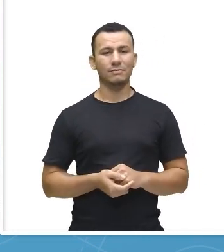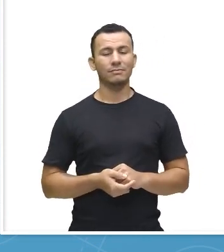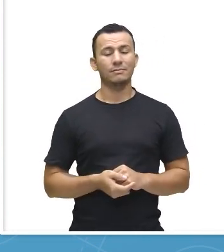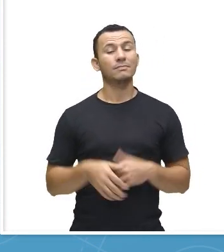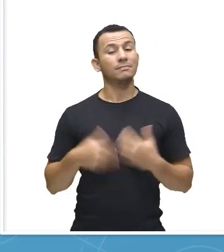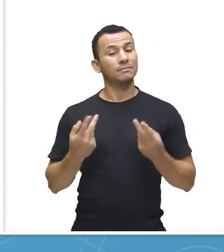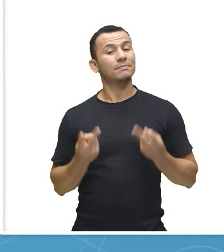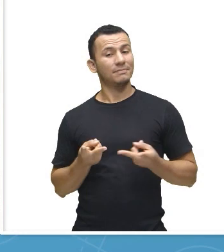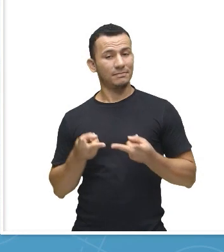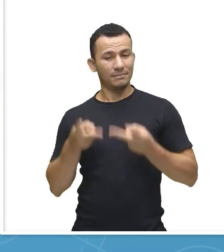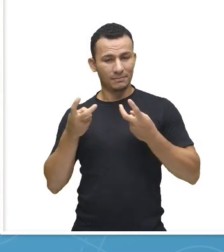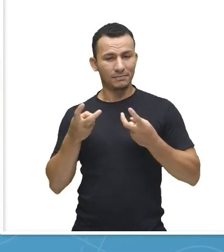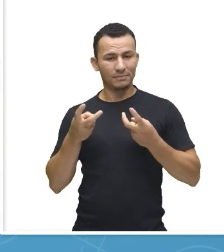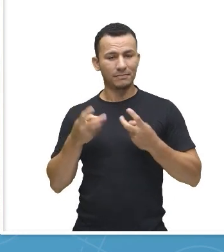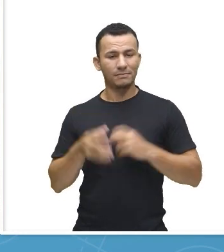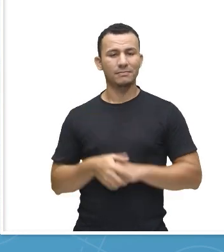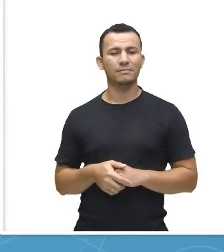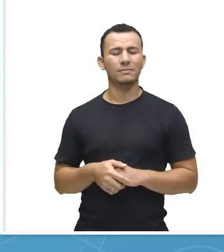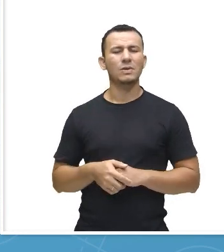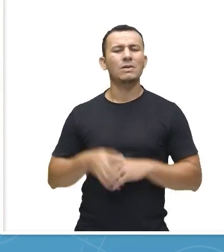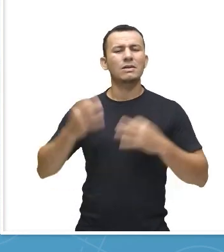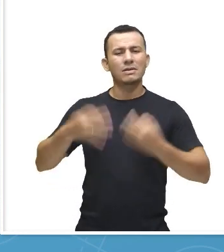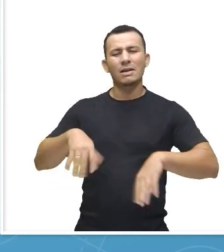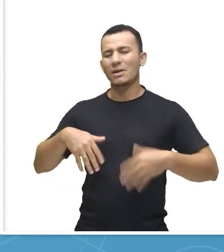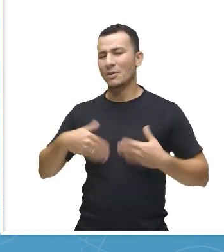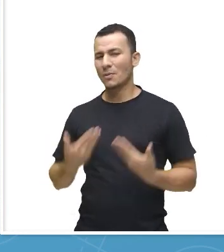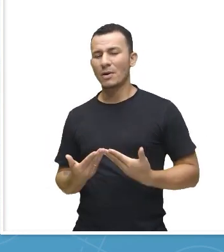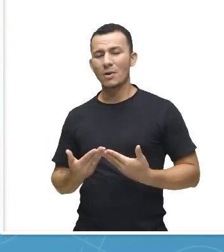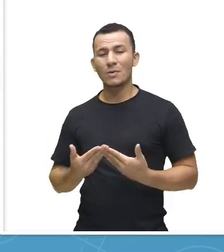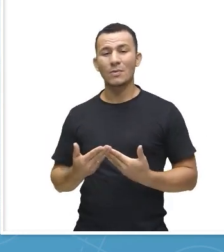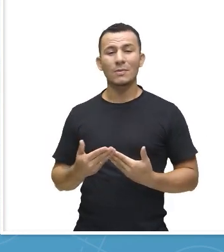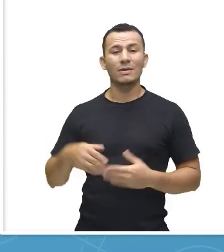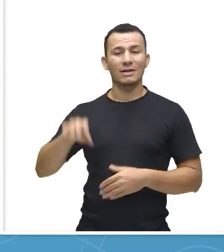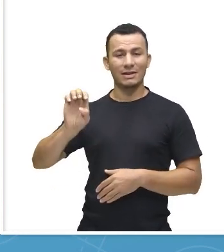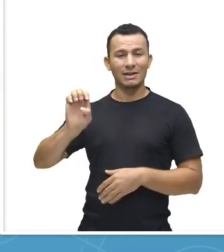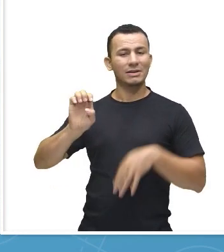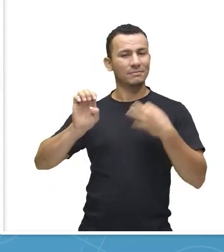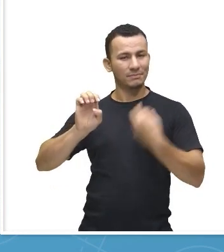Então, a nossa alternativa correta é a letra E.